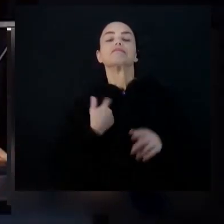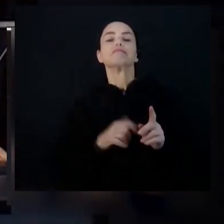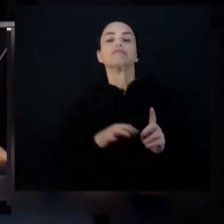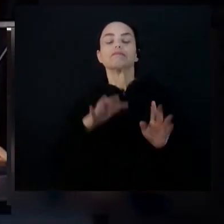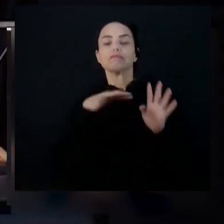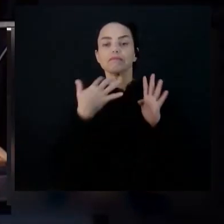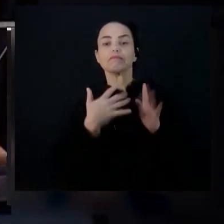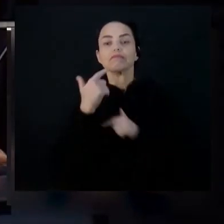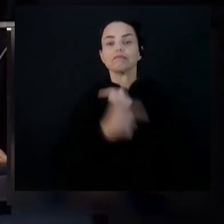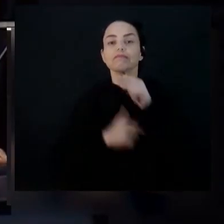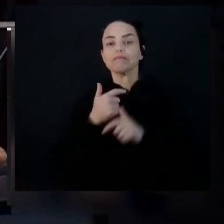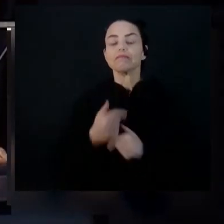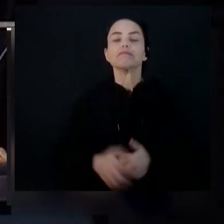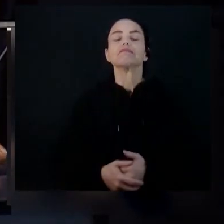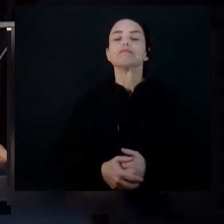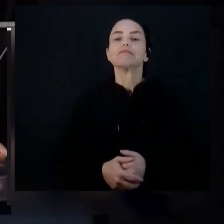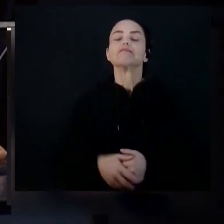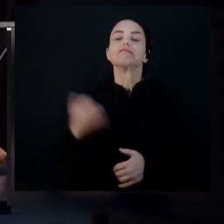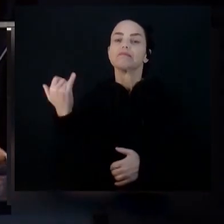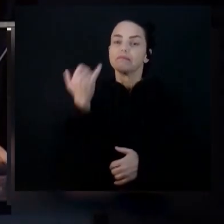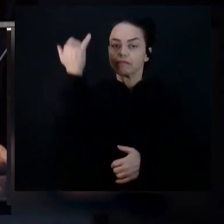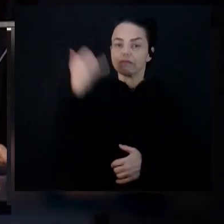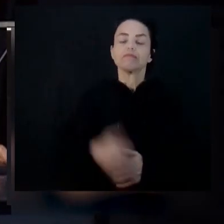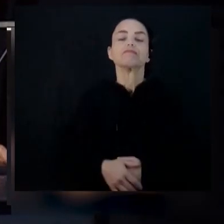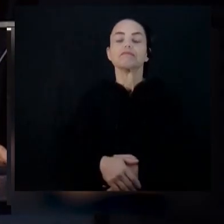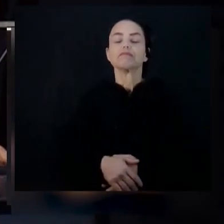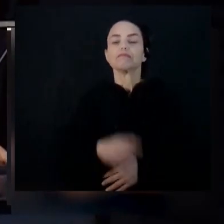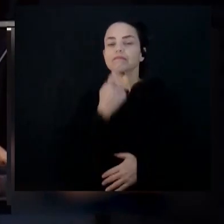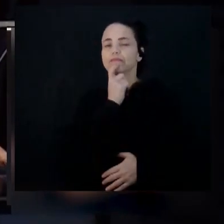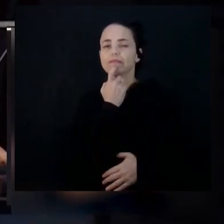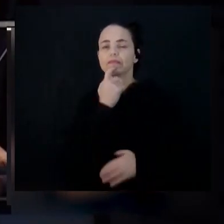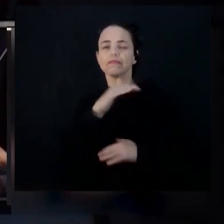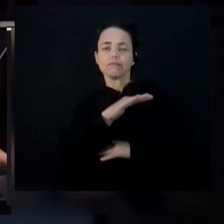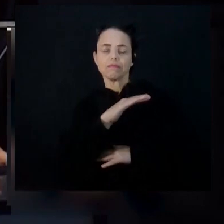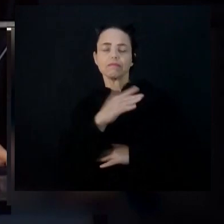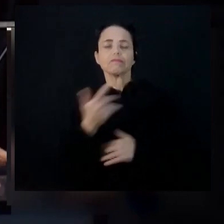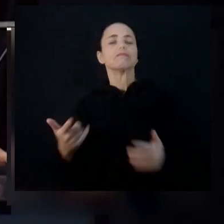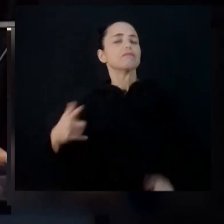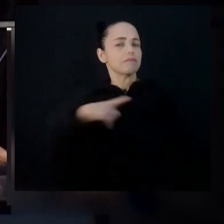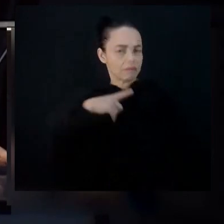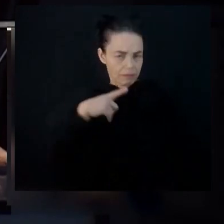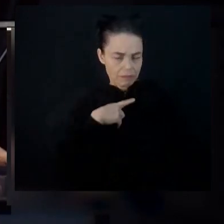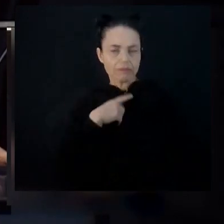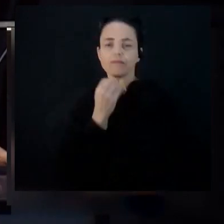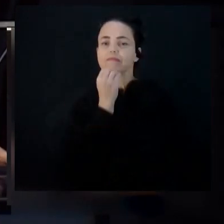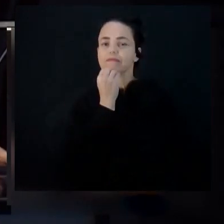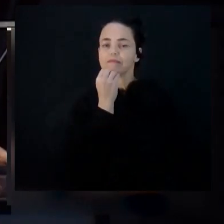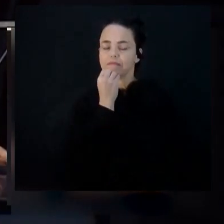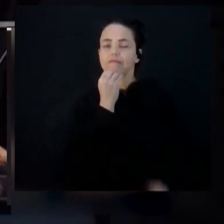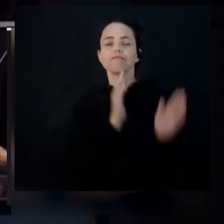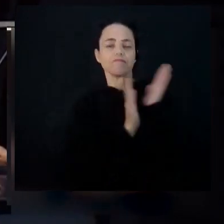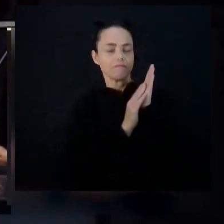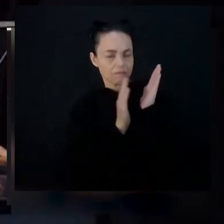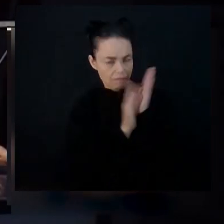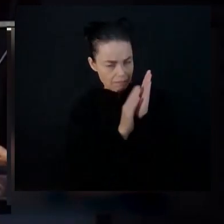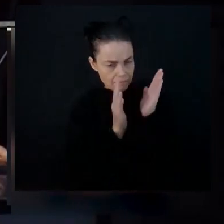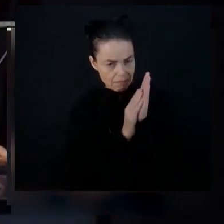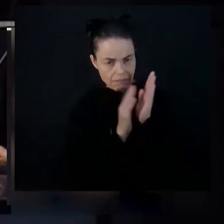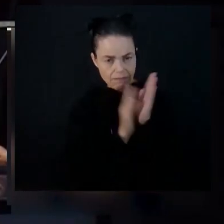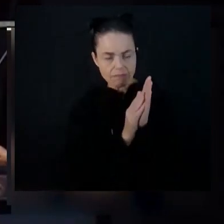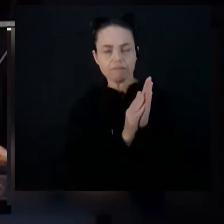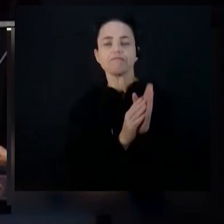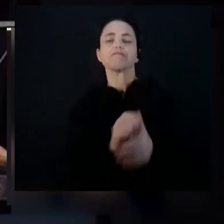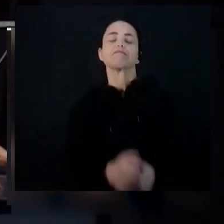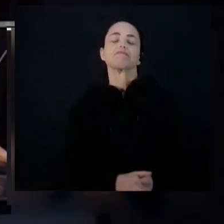Câmara Municipal ela tem esse protagonismo, essa oportunidade de propor